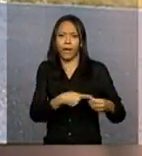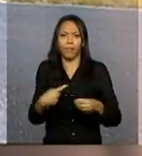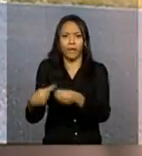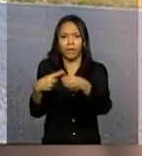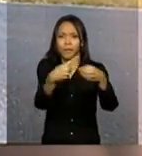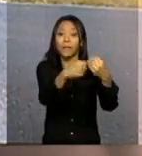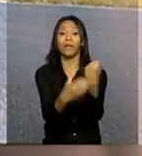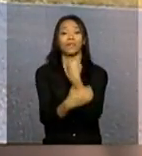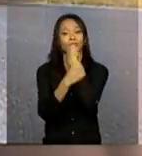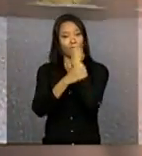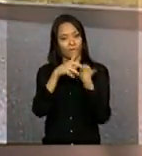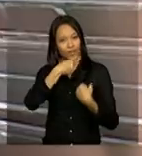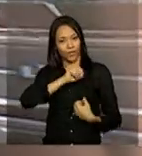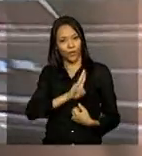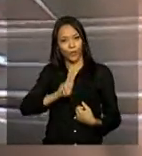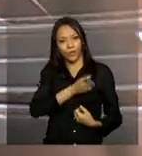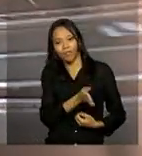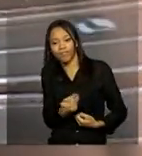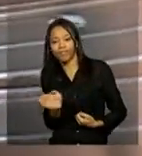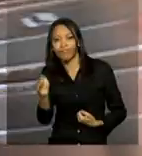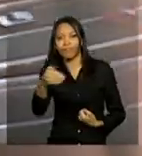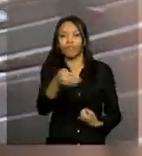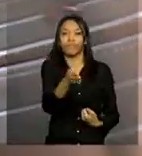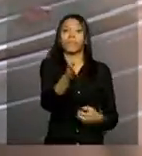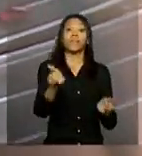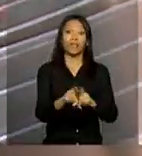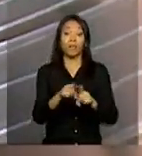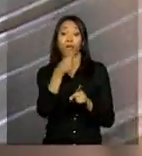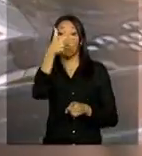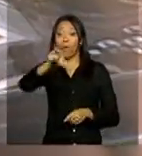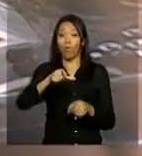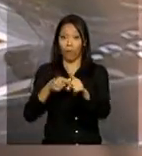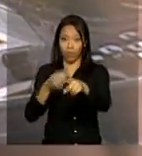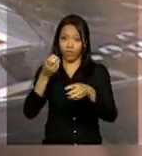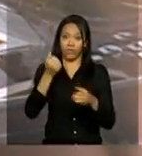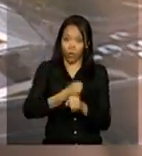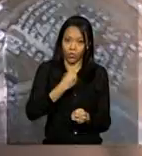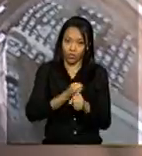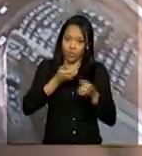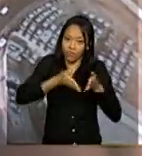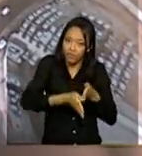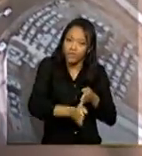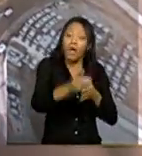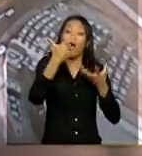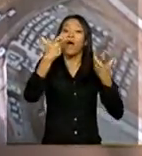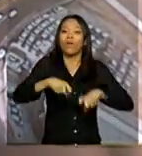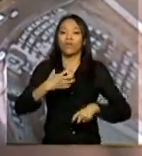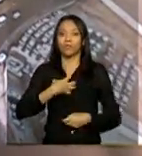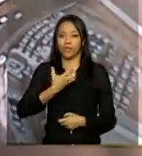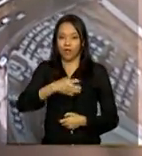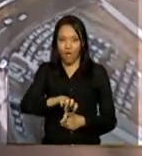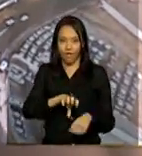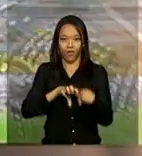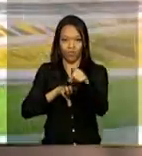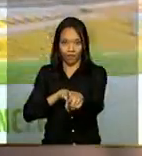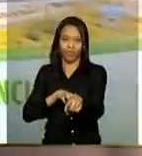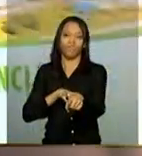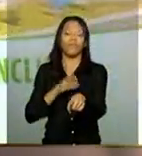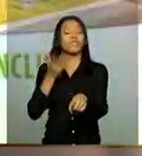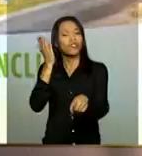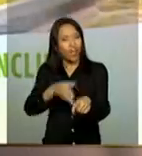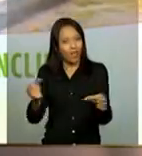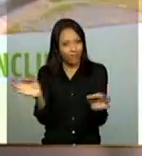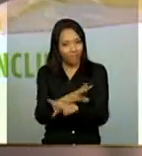a segurança dos usuários. A Via Expressa de Salvador, a maior obra viária da capital baiana das últimas 3 décadas,